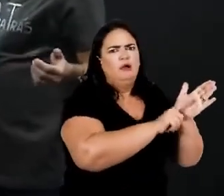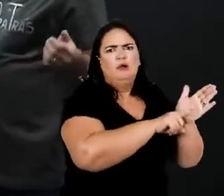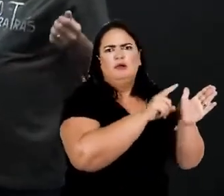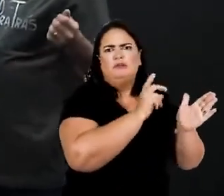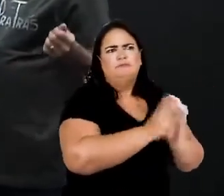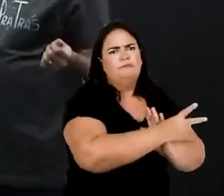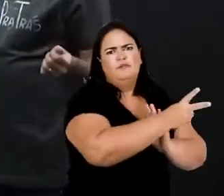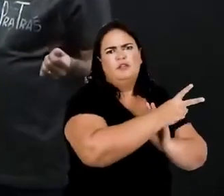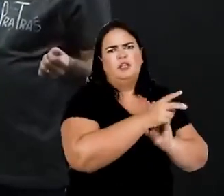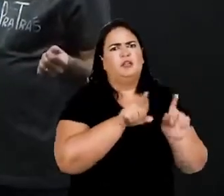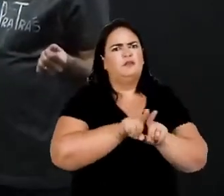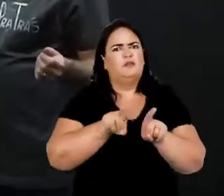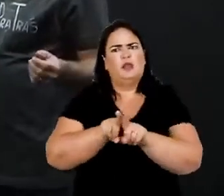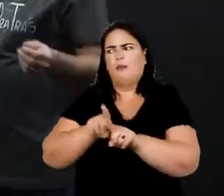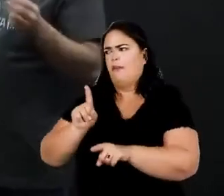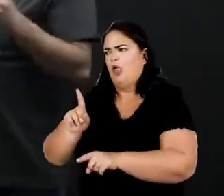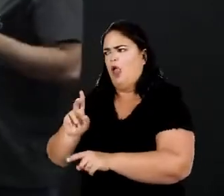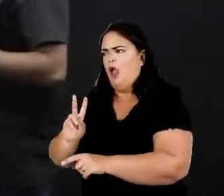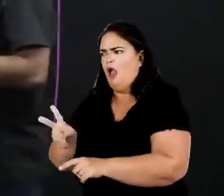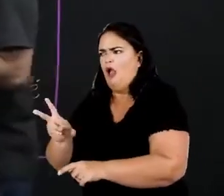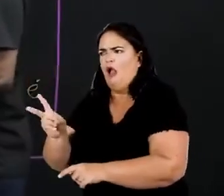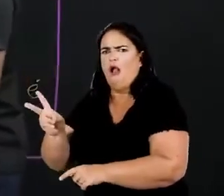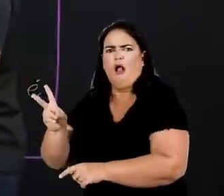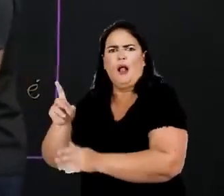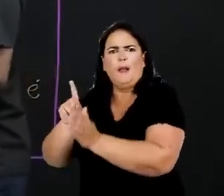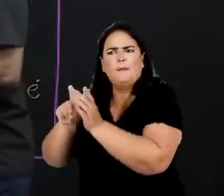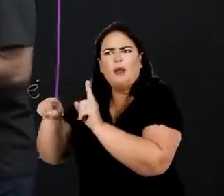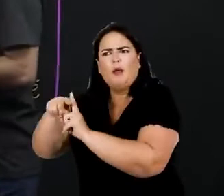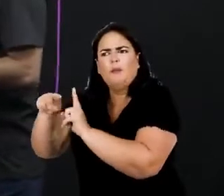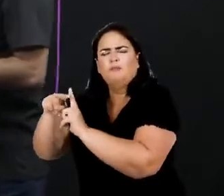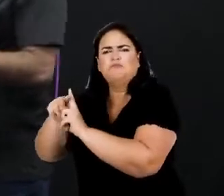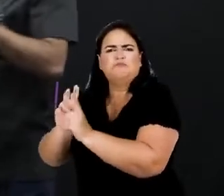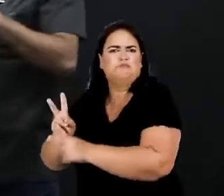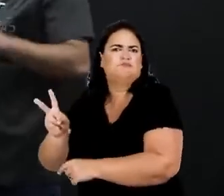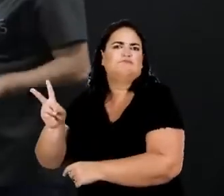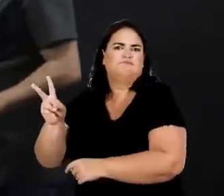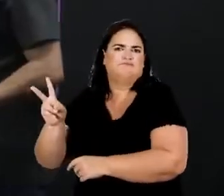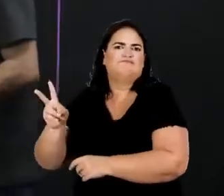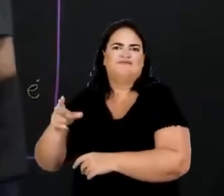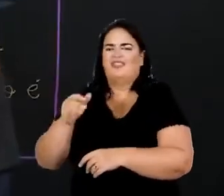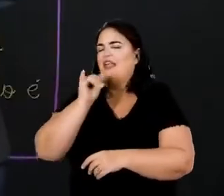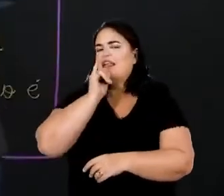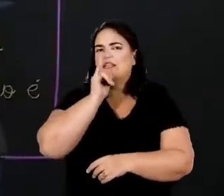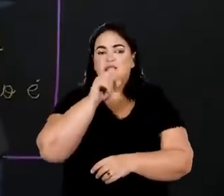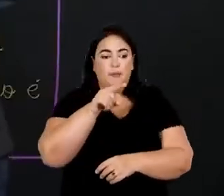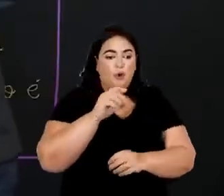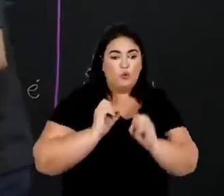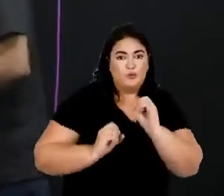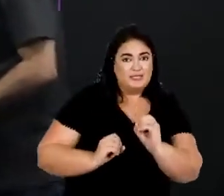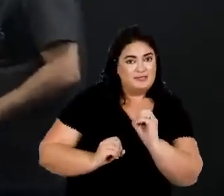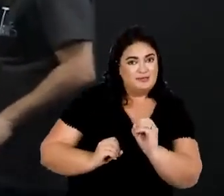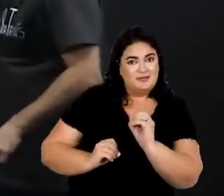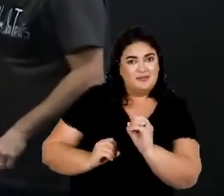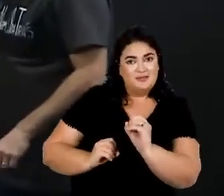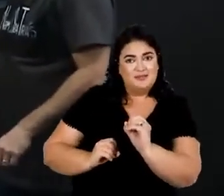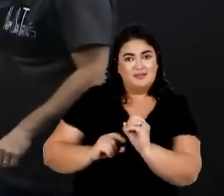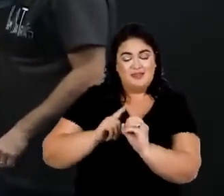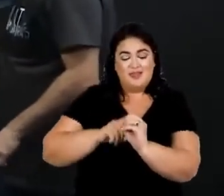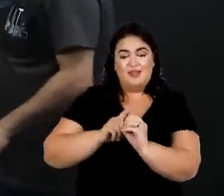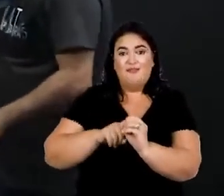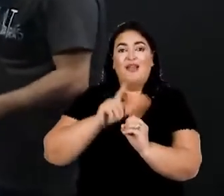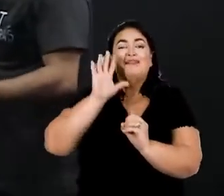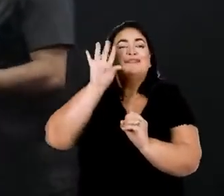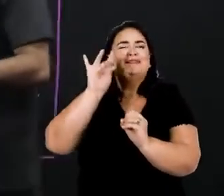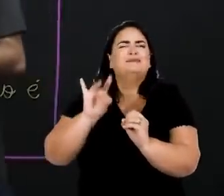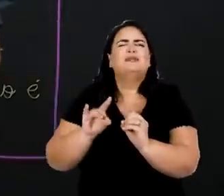até o infinito dois positivos tá E aqui o número zero como coloquei bem aqui embaixo o zero é um número